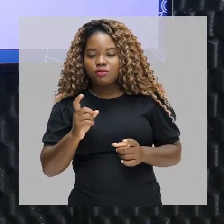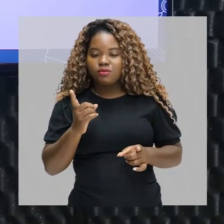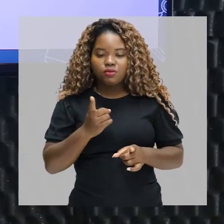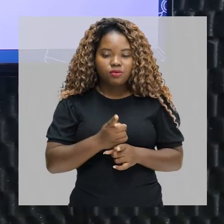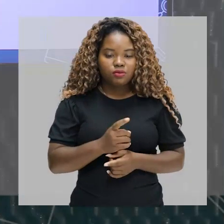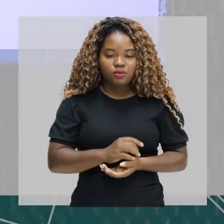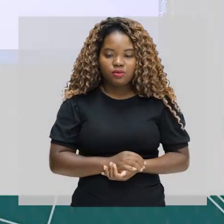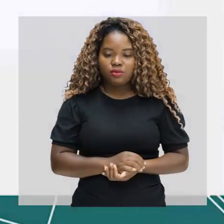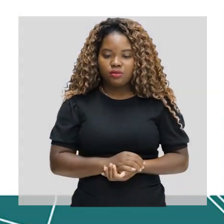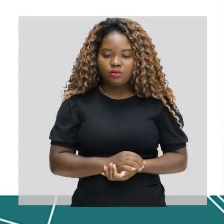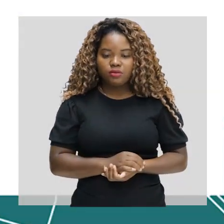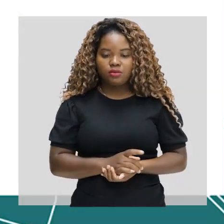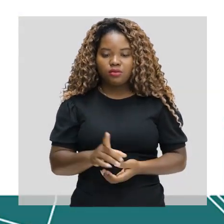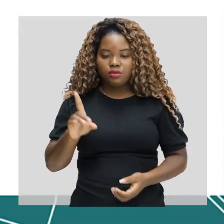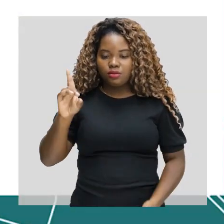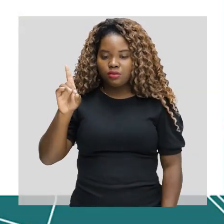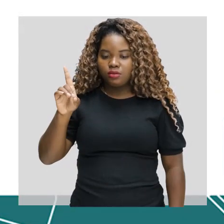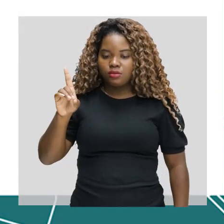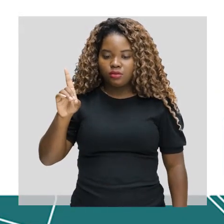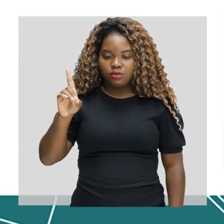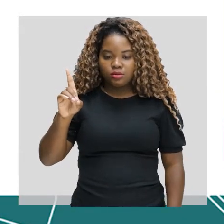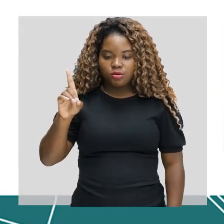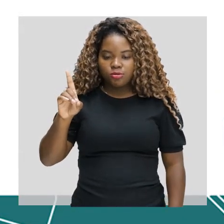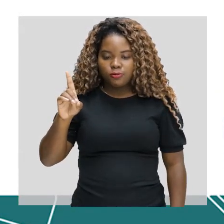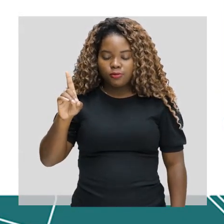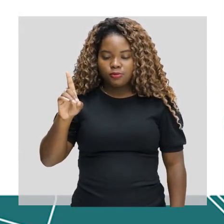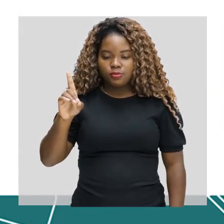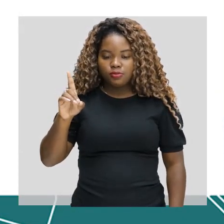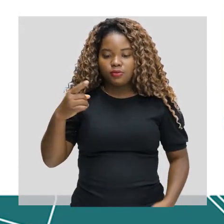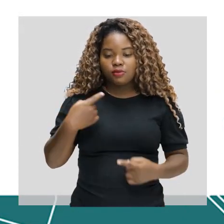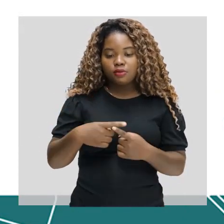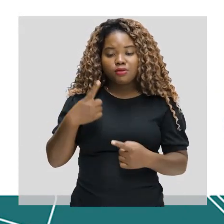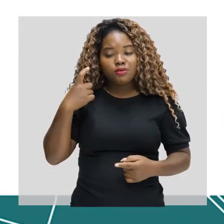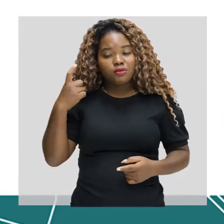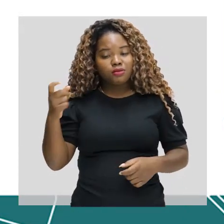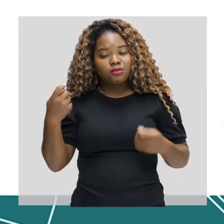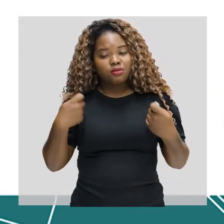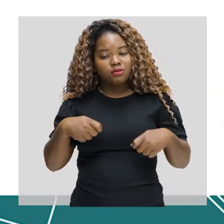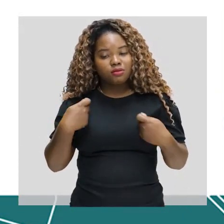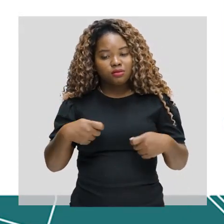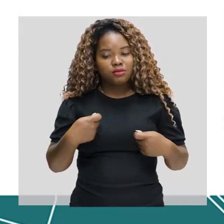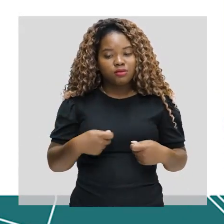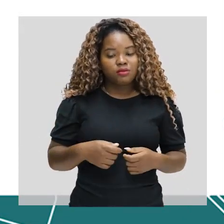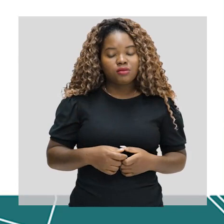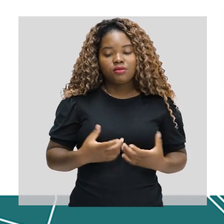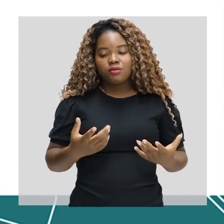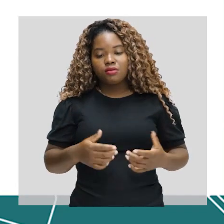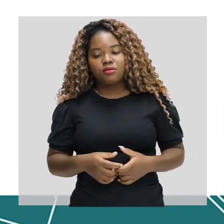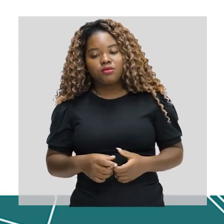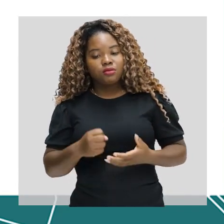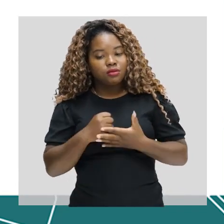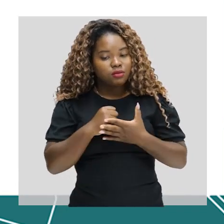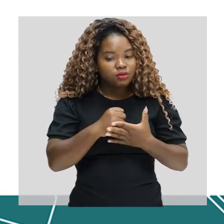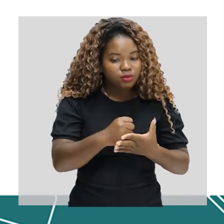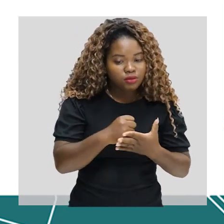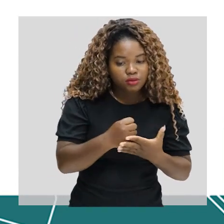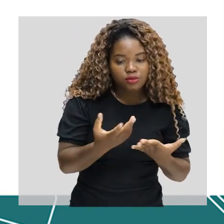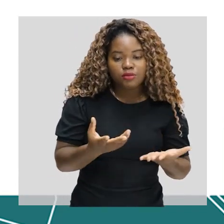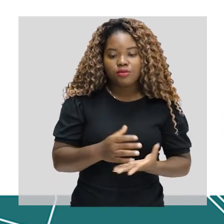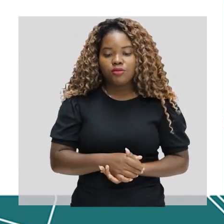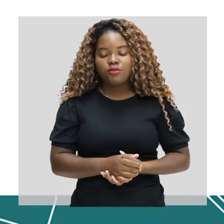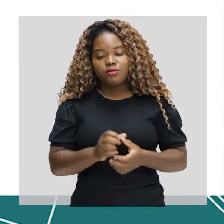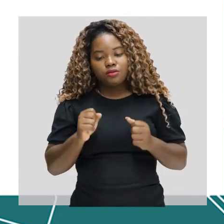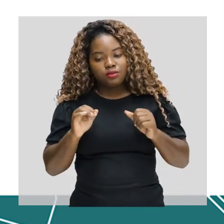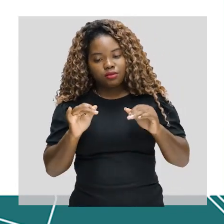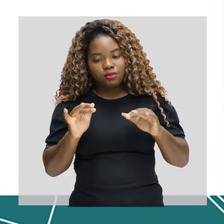aí são ondas sonoras, porque o som necessita do meio material. O som necessita de matéria para